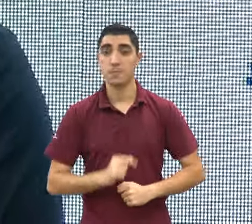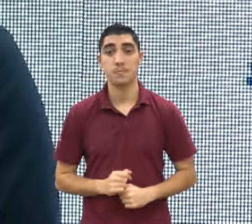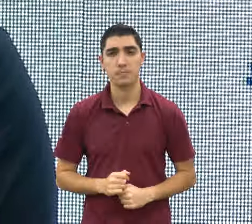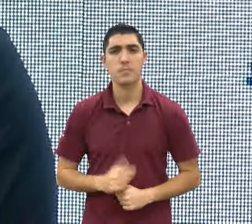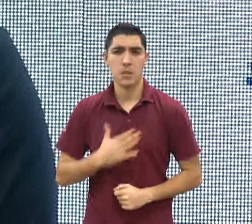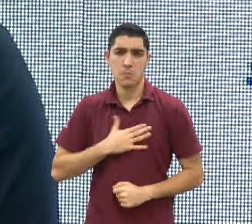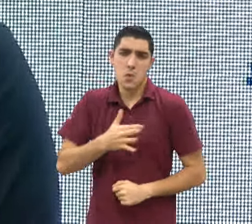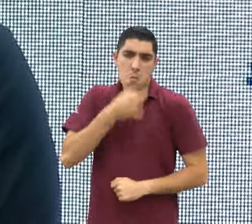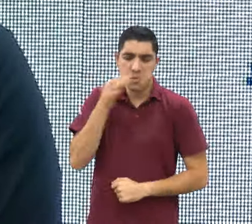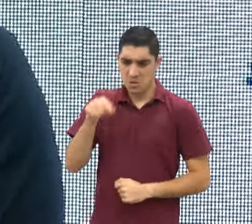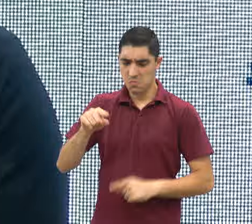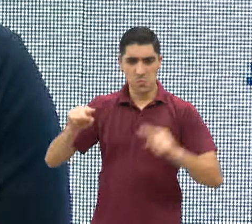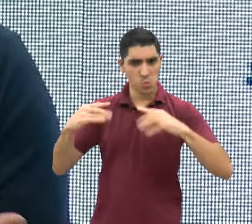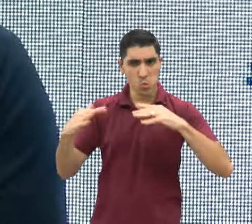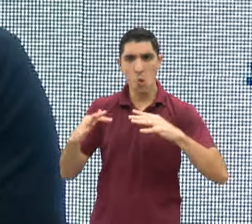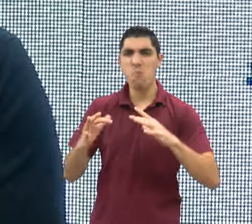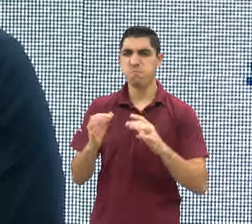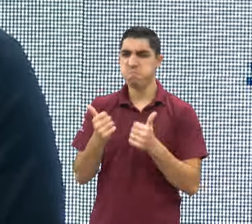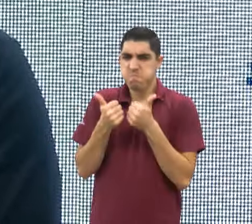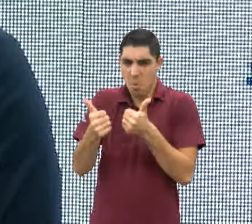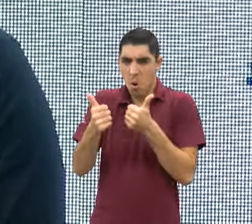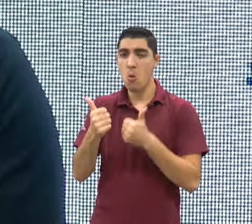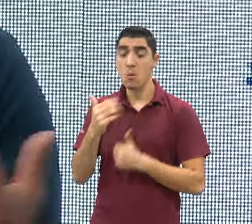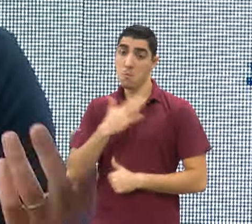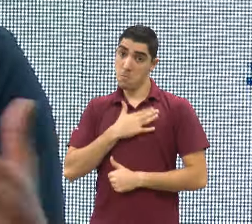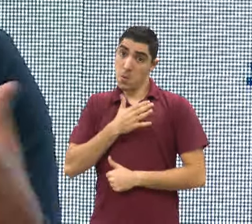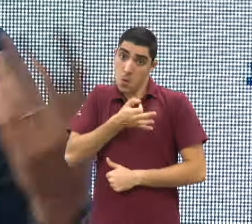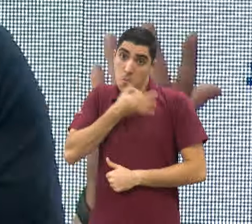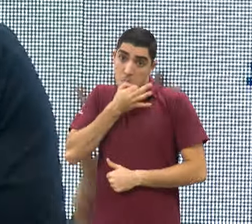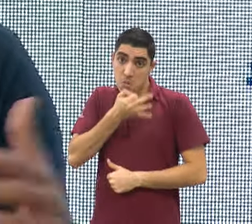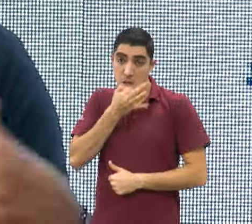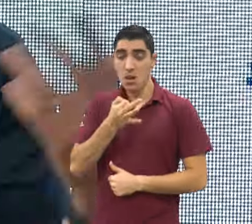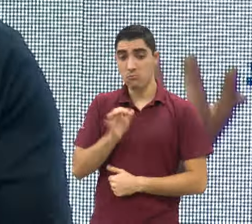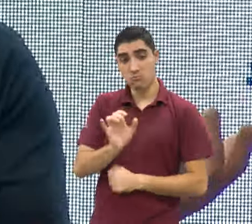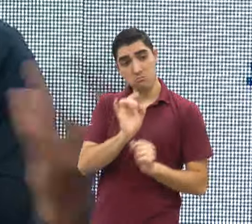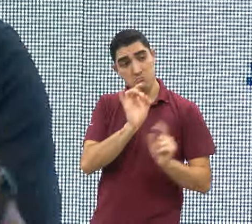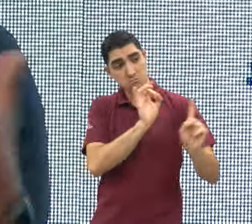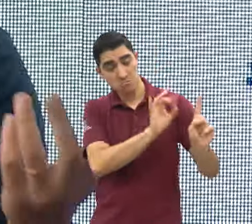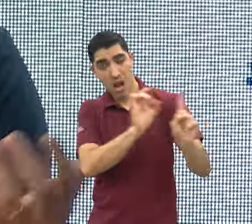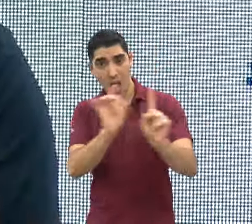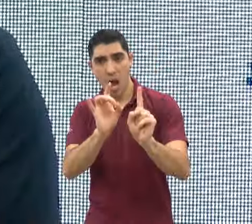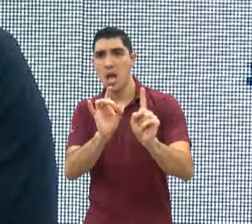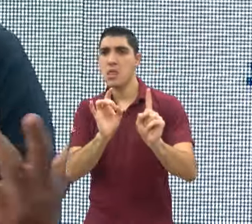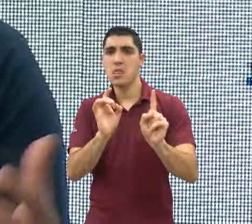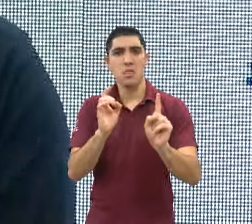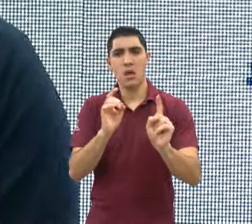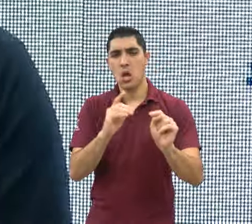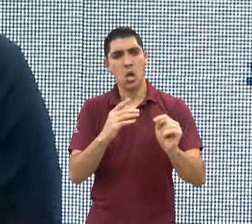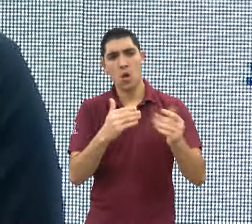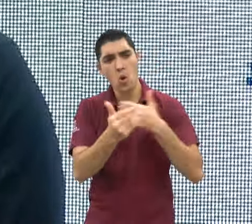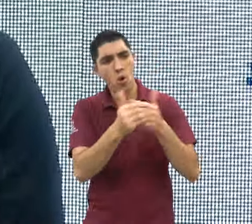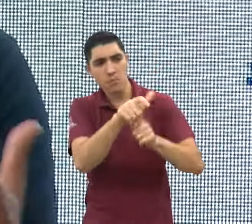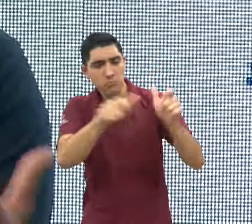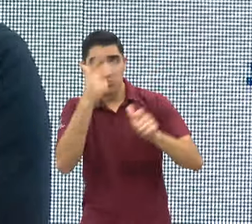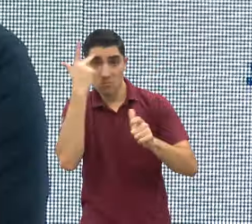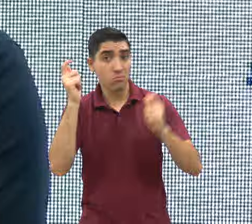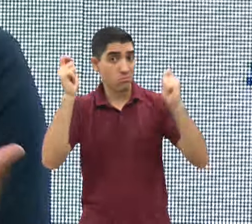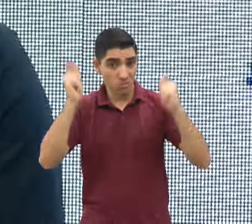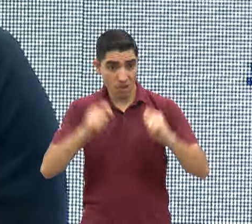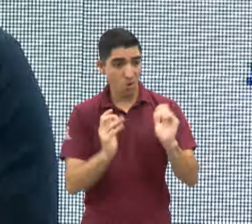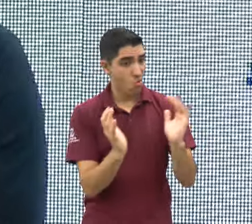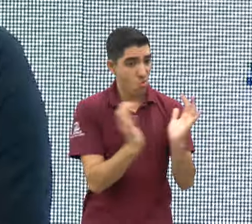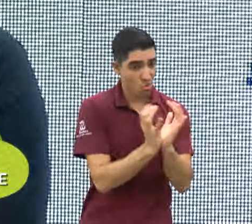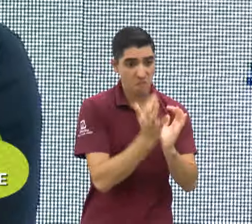ser uma grande final. No meu modo de entender, cada jogador, qualquer jogador das duas equipes podem decidir um campeonato, então